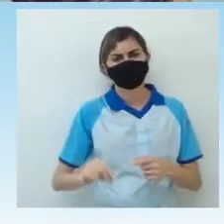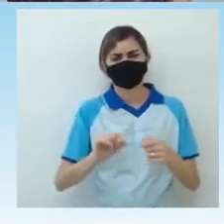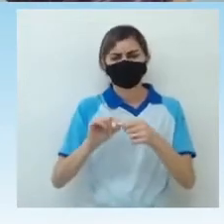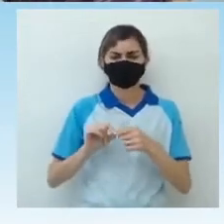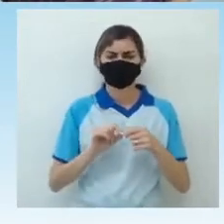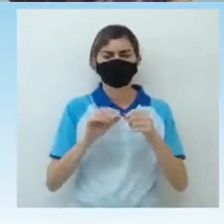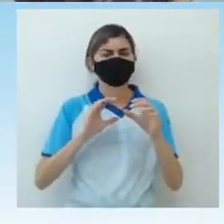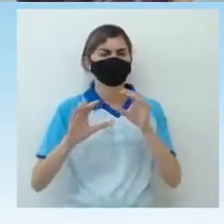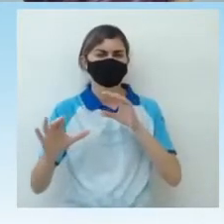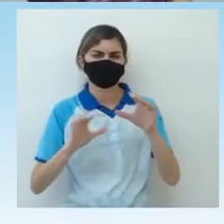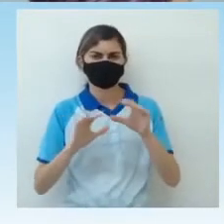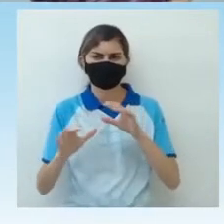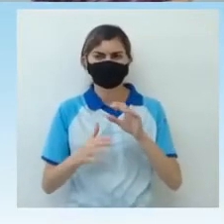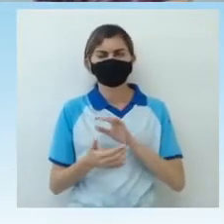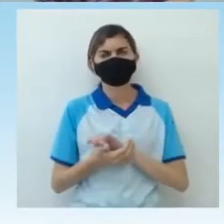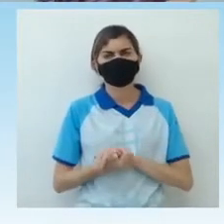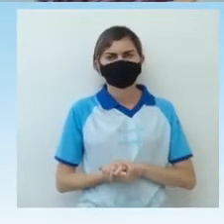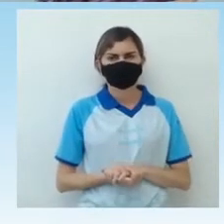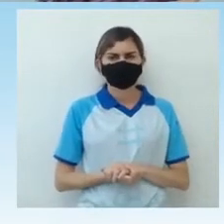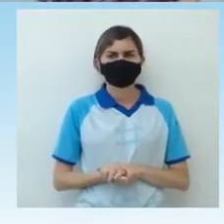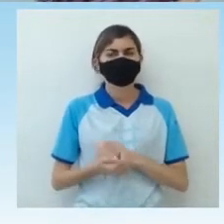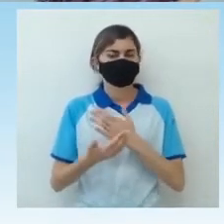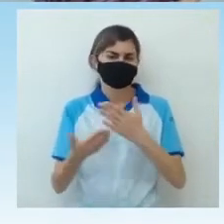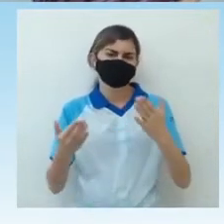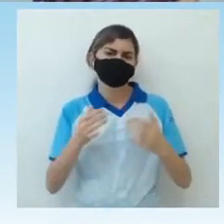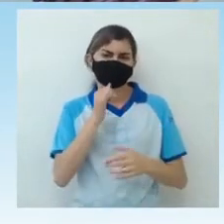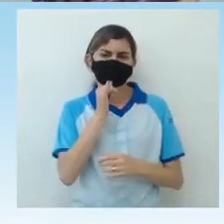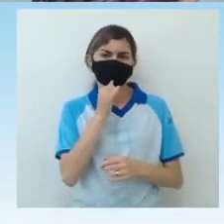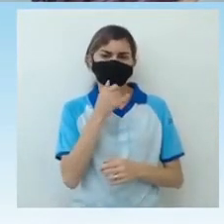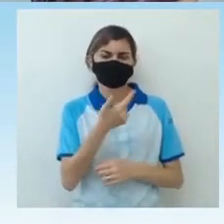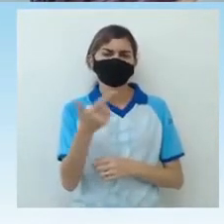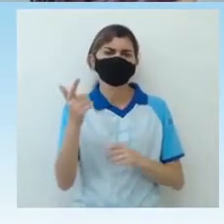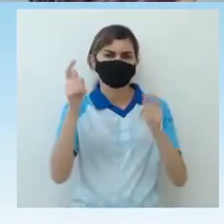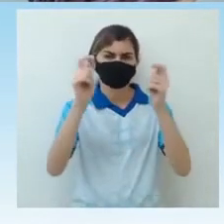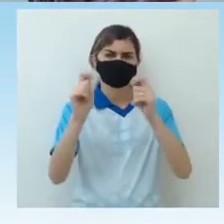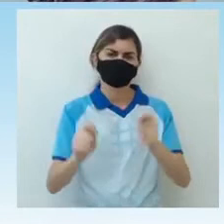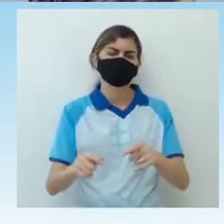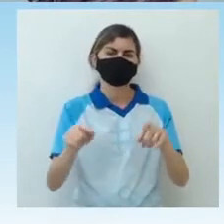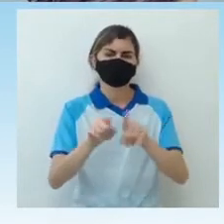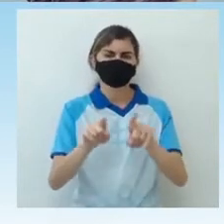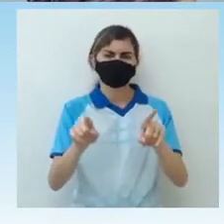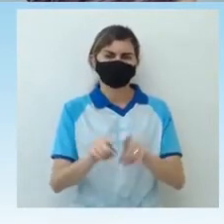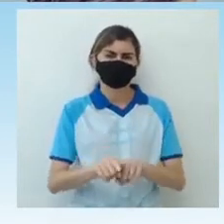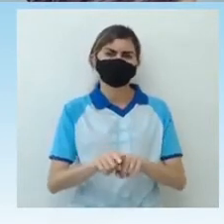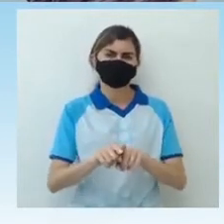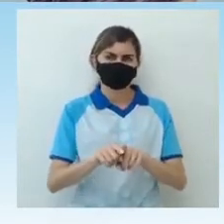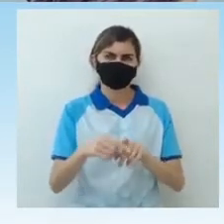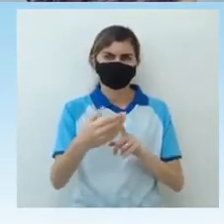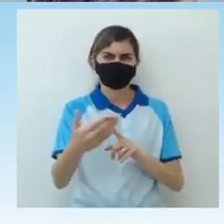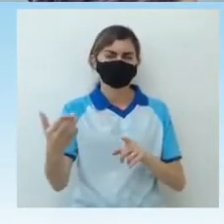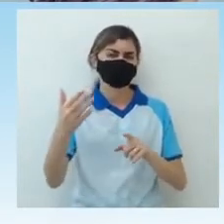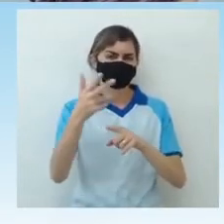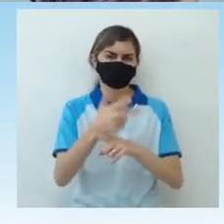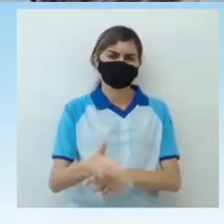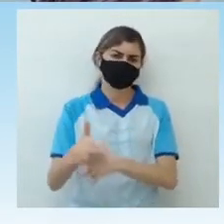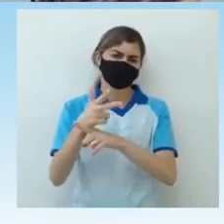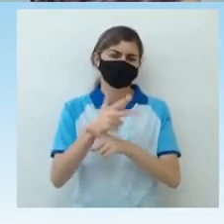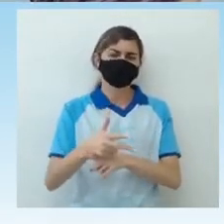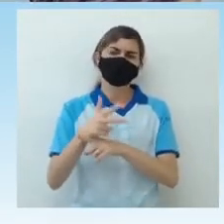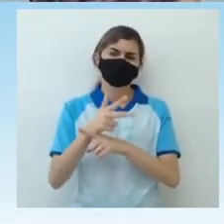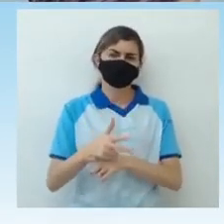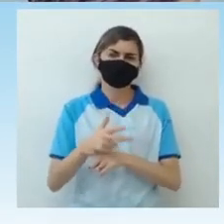dessa comunicação. Aqui tem um exemplo de outro artista também, David Hell, no vídeo This